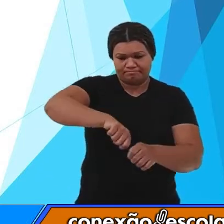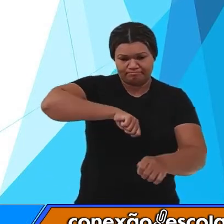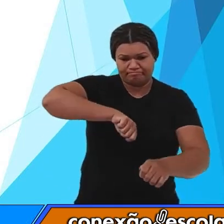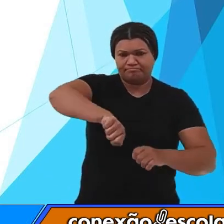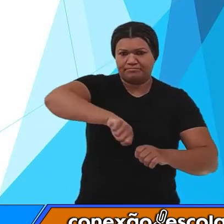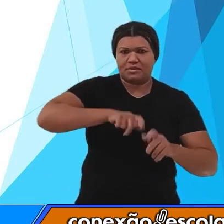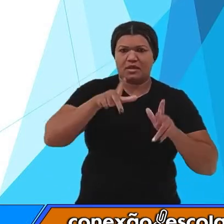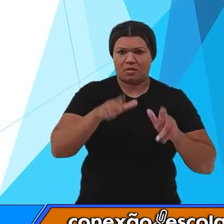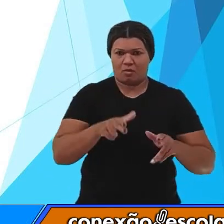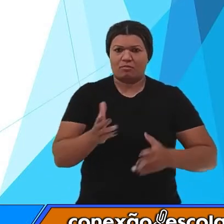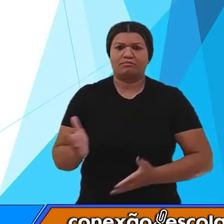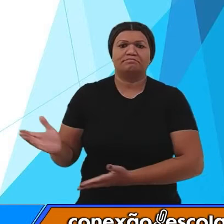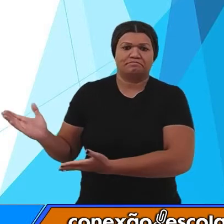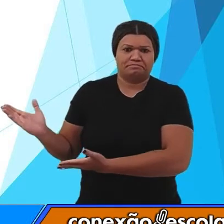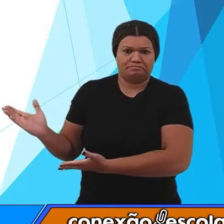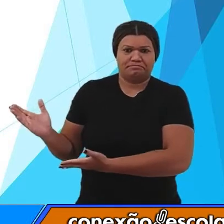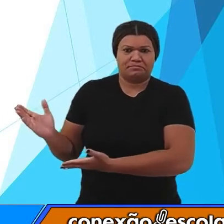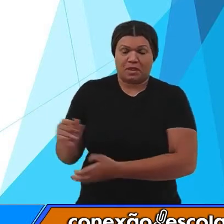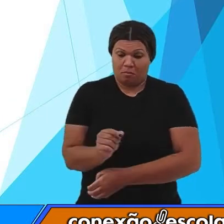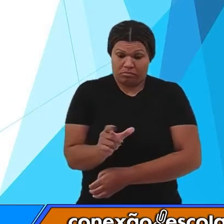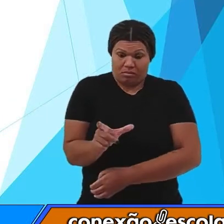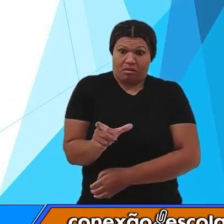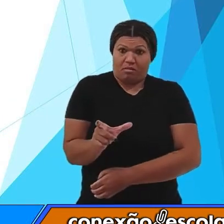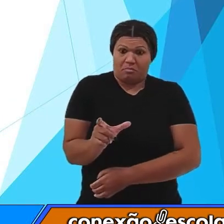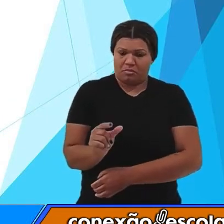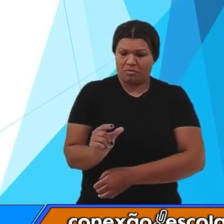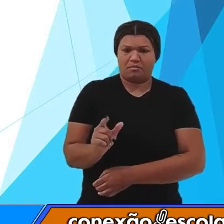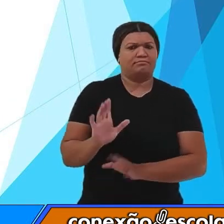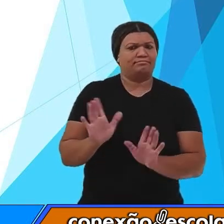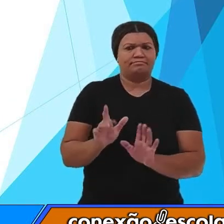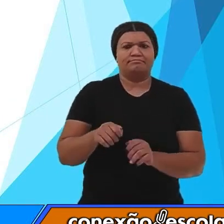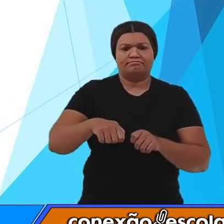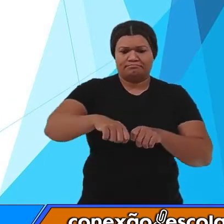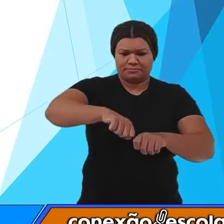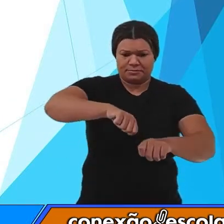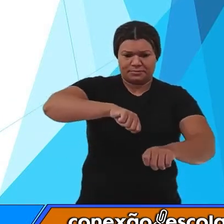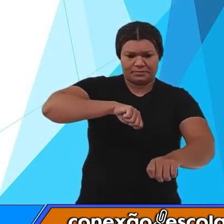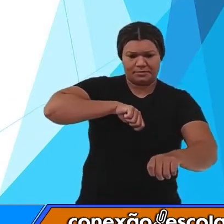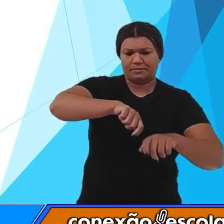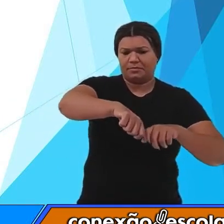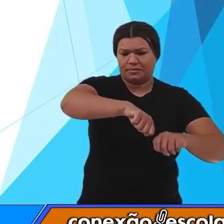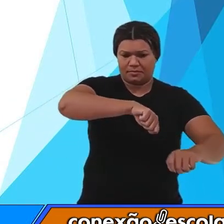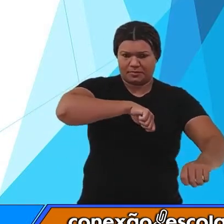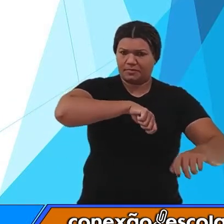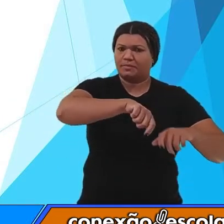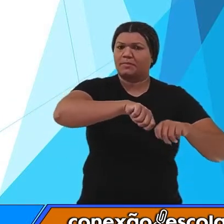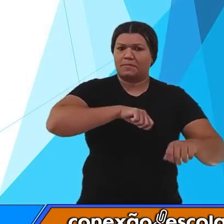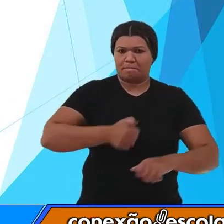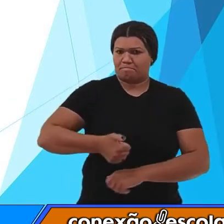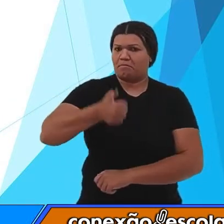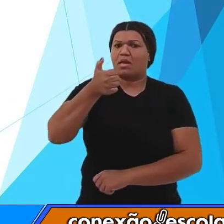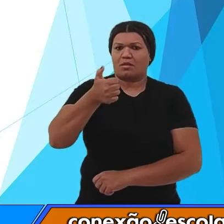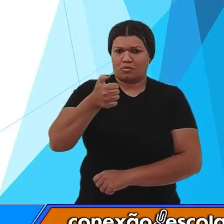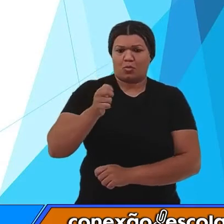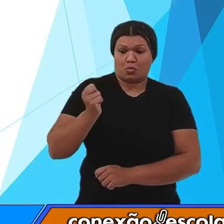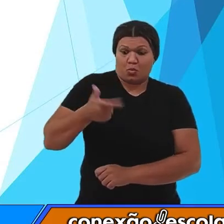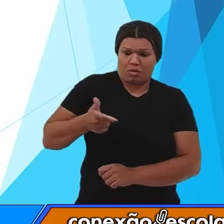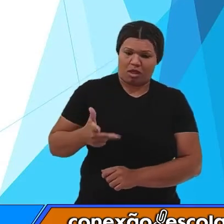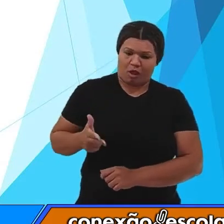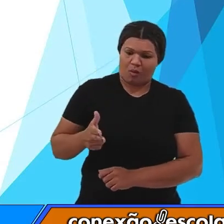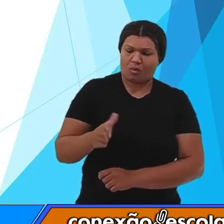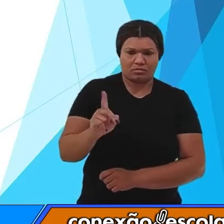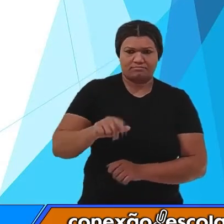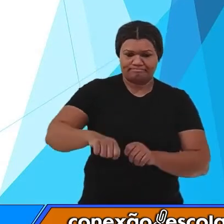nem grande nem pequeno. É melhor rasgar o papel devido à fibra que o papel tem, então ela vai aderir melhor à cola e à